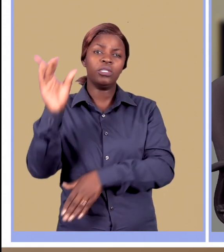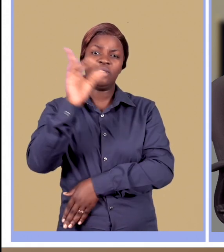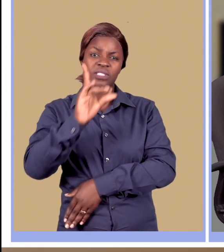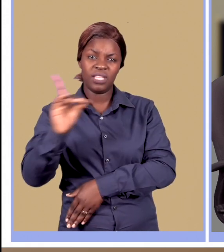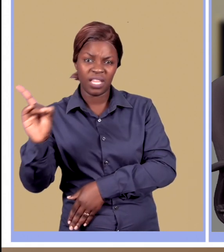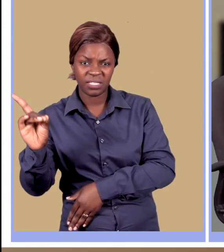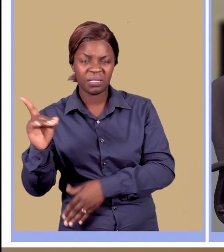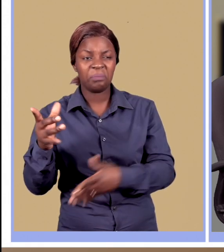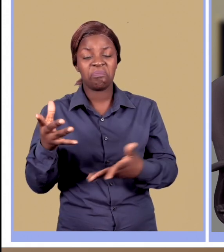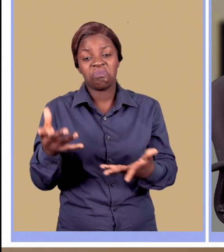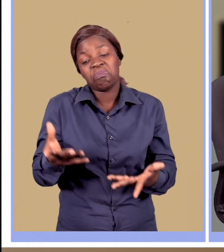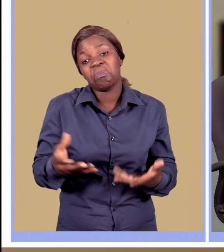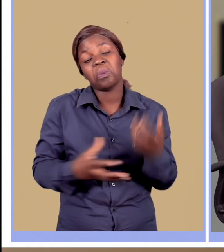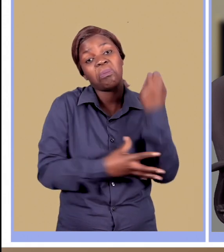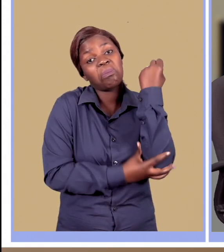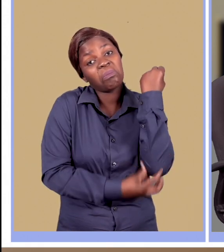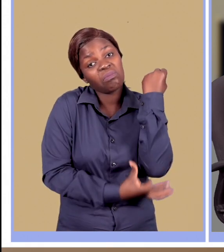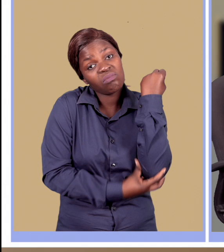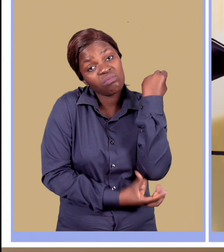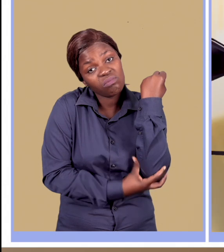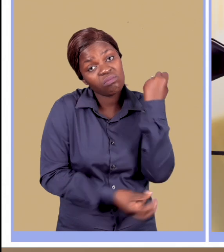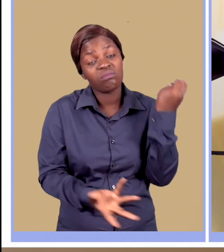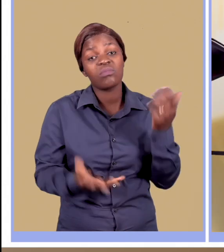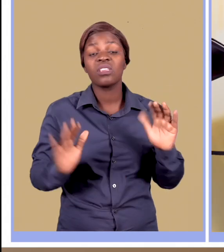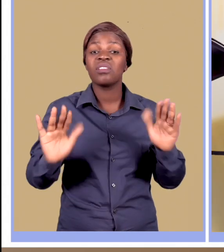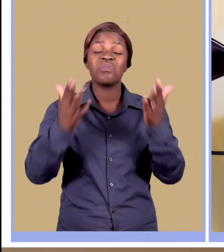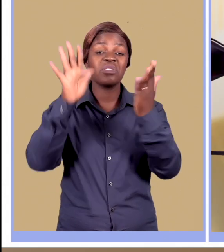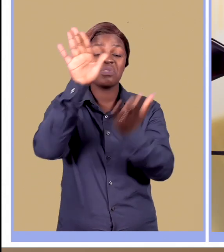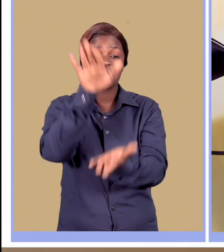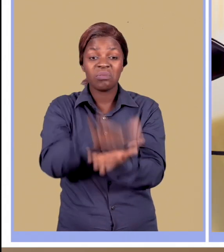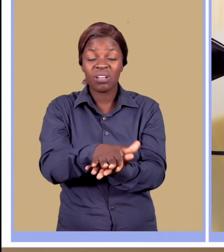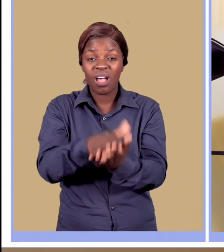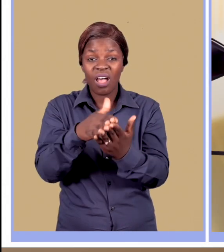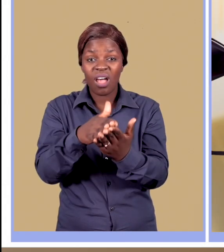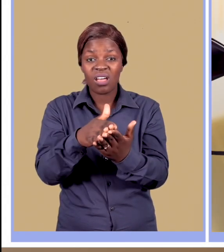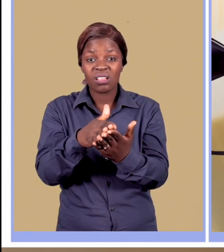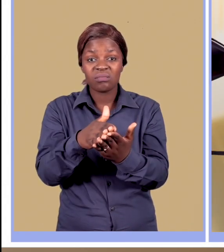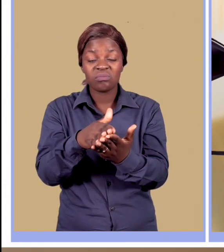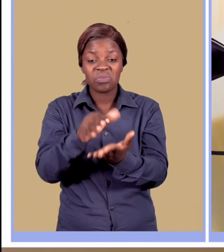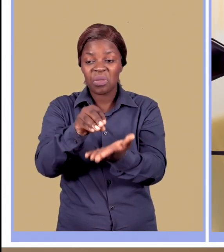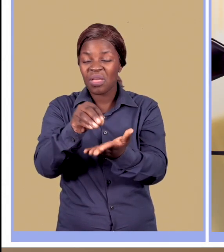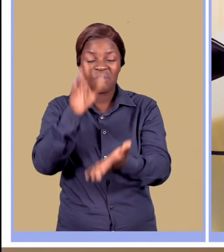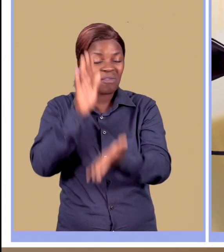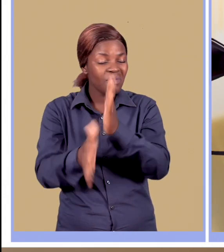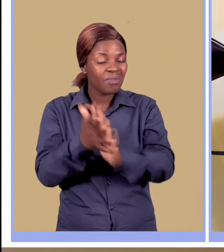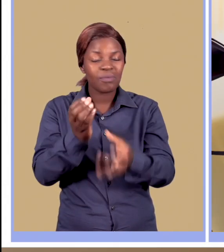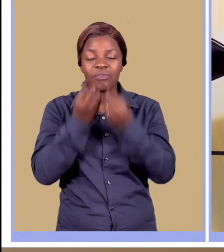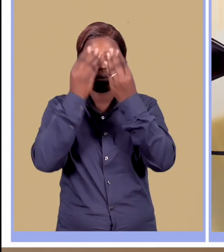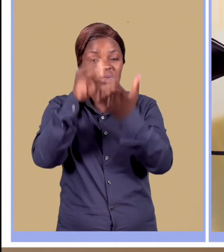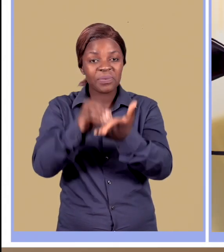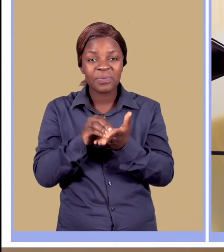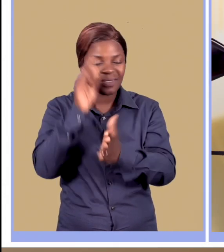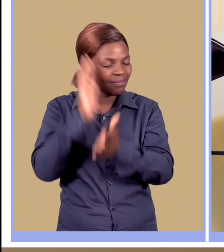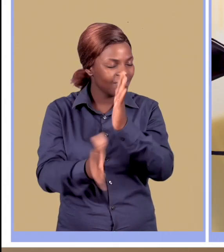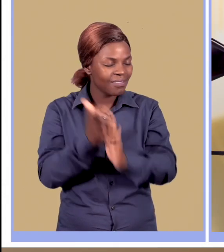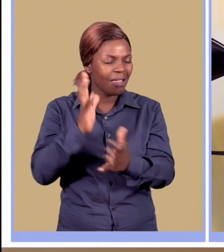sua situação socioeconômica, vivem em zonas, muitas das vezes, que não têm acesso nem à rádio,